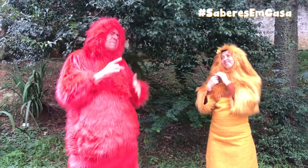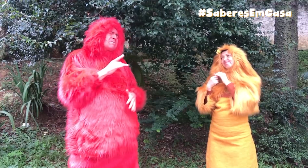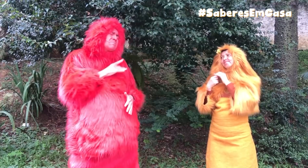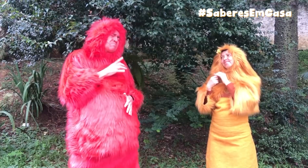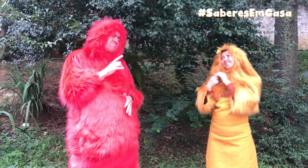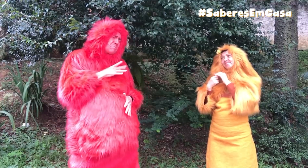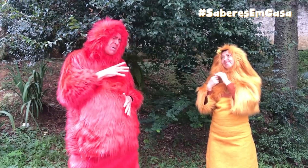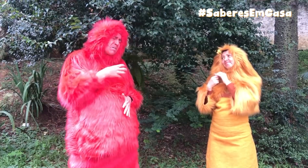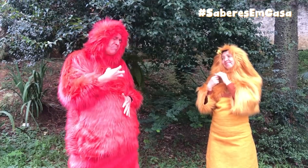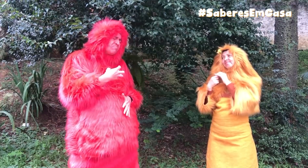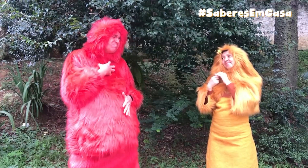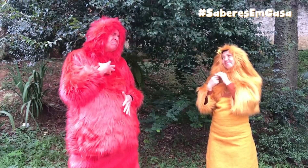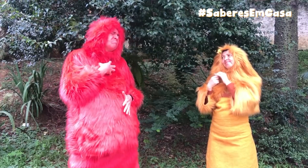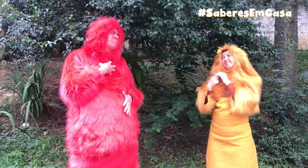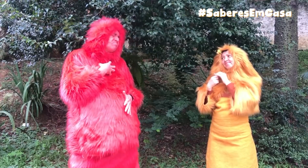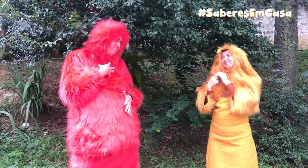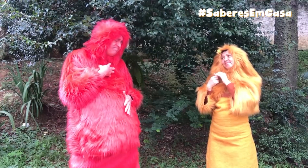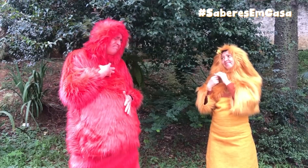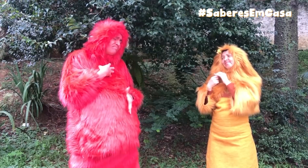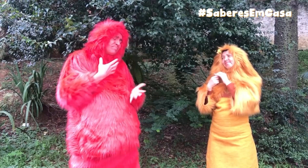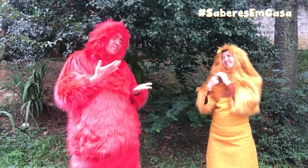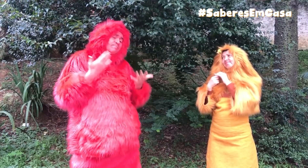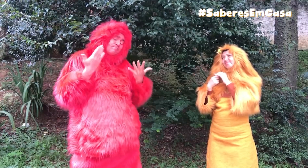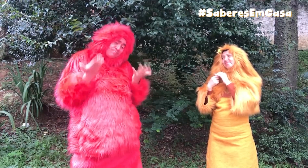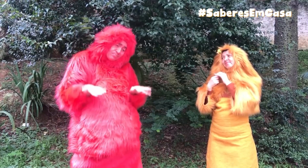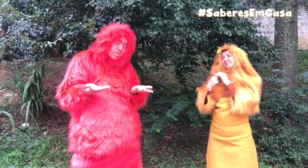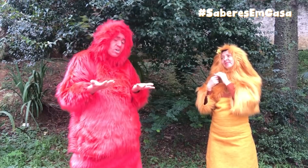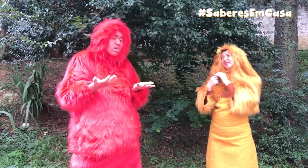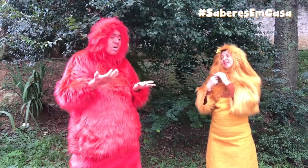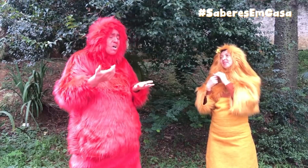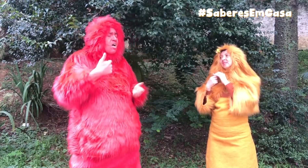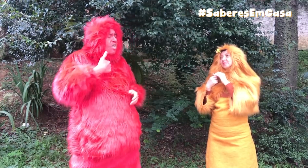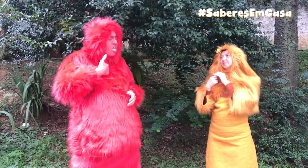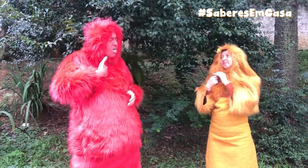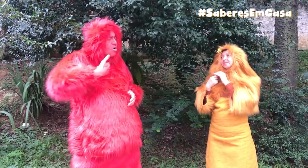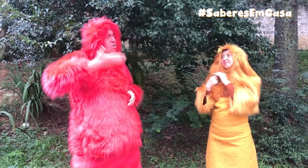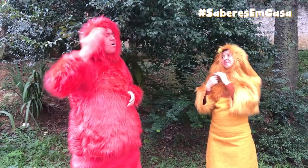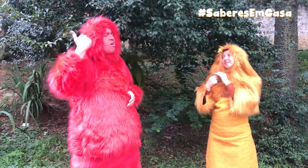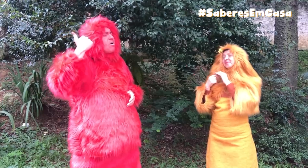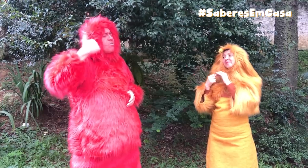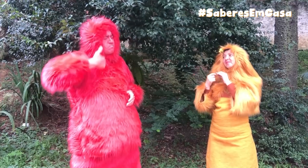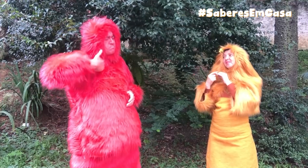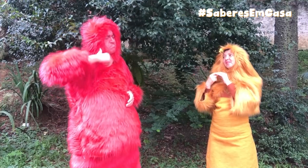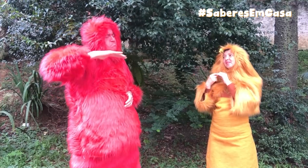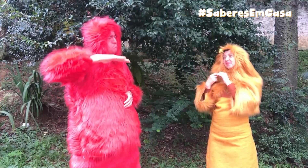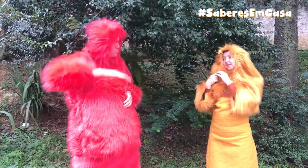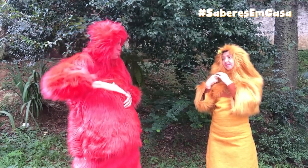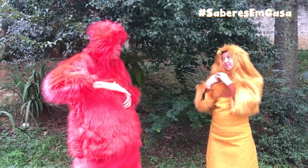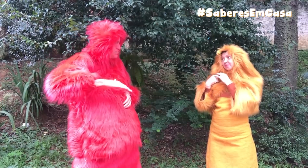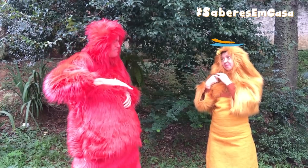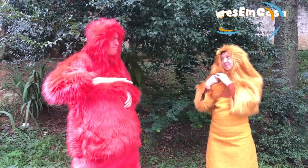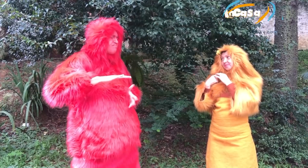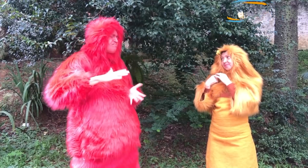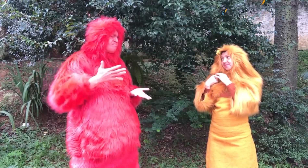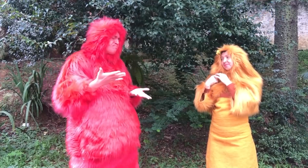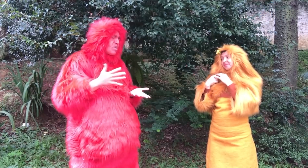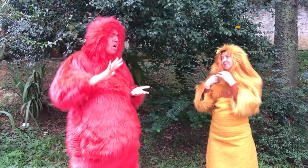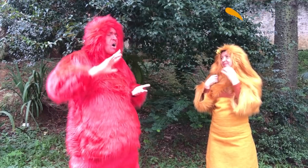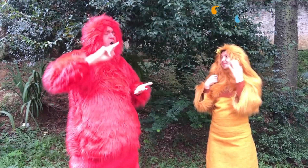muitos medos. Sinto medo. Bem, quando eu era